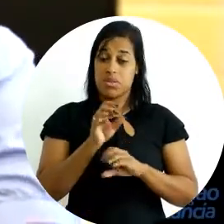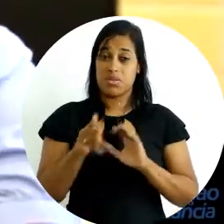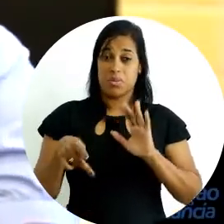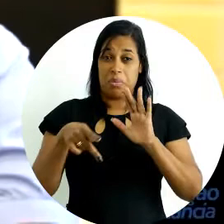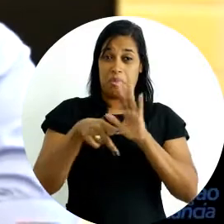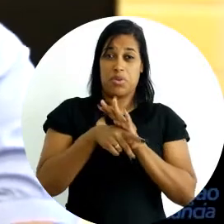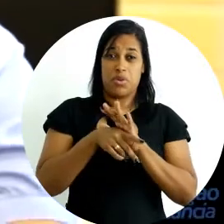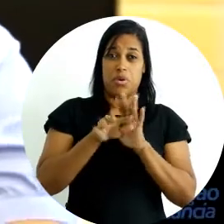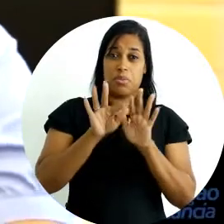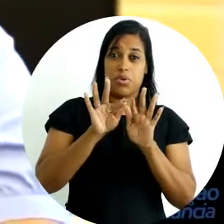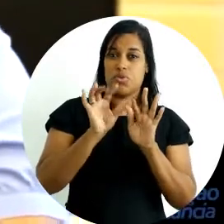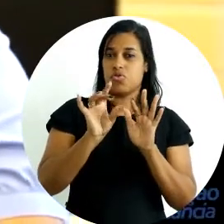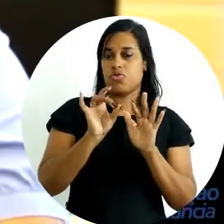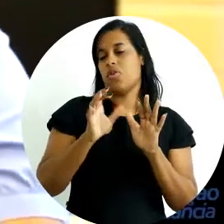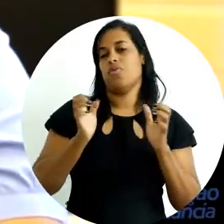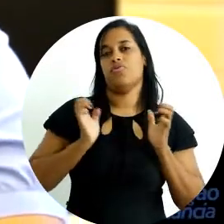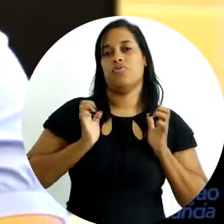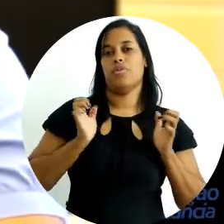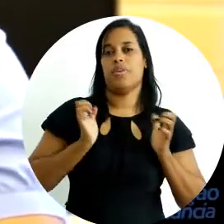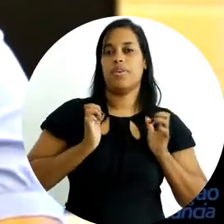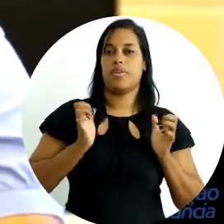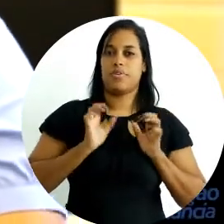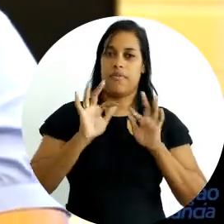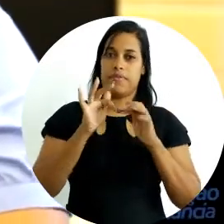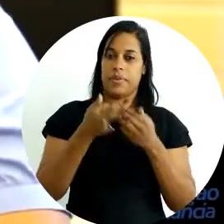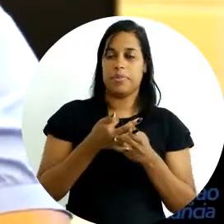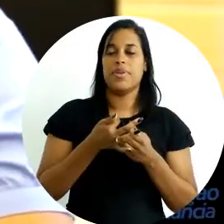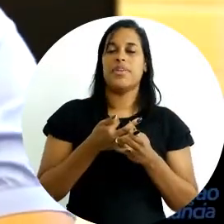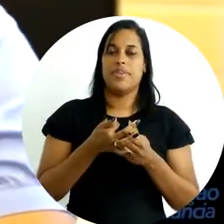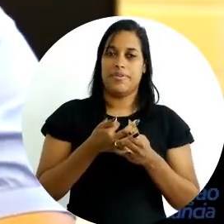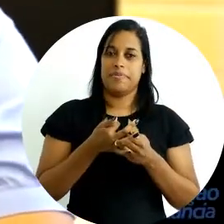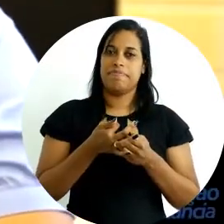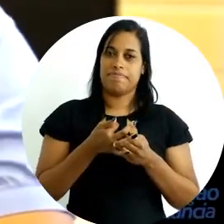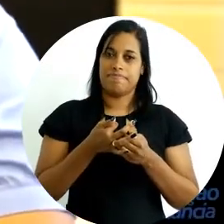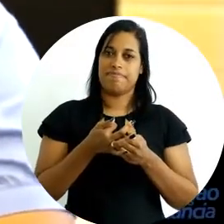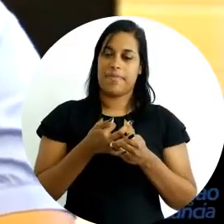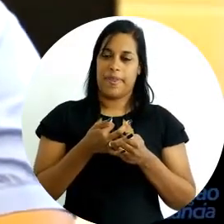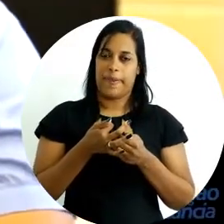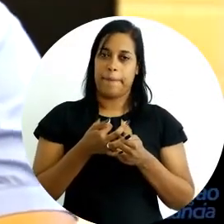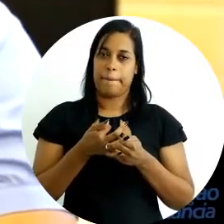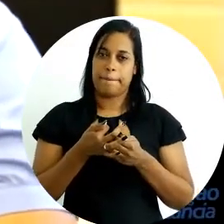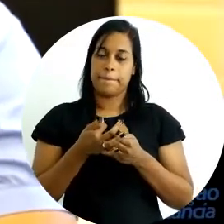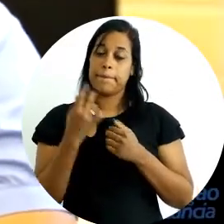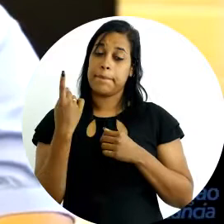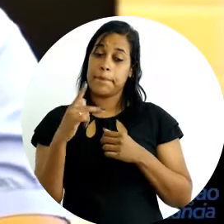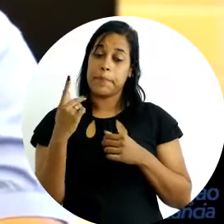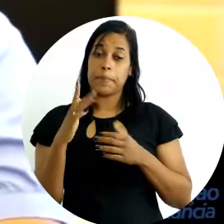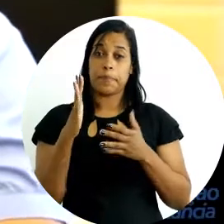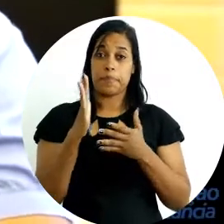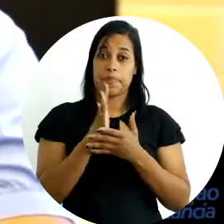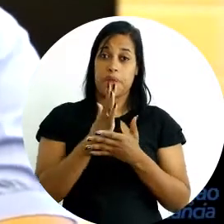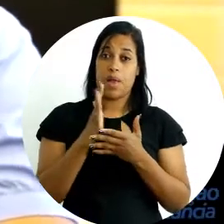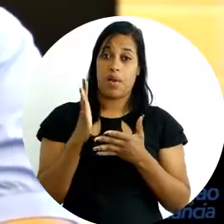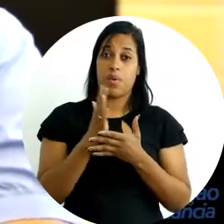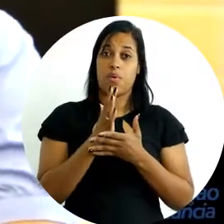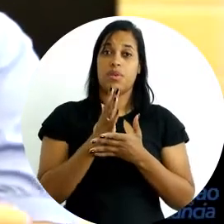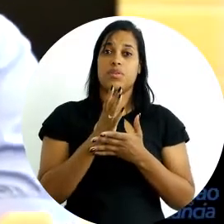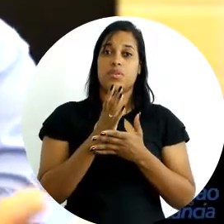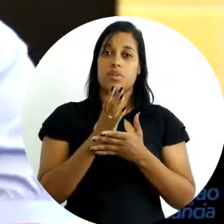o ensino era destinado às classes ricas da colônia. Por isso,